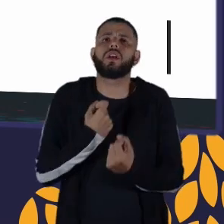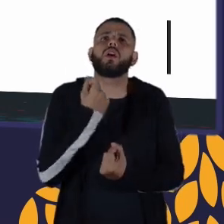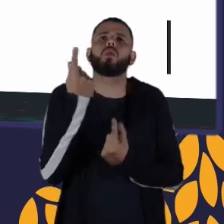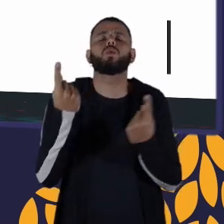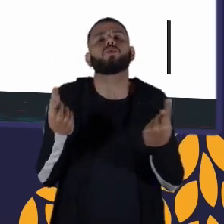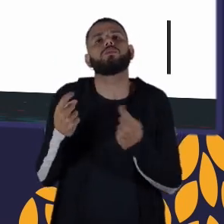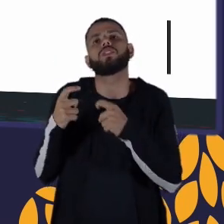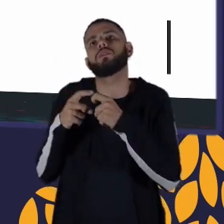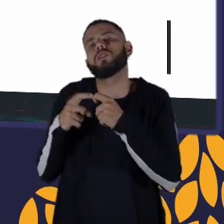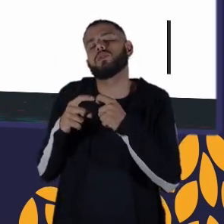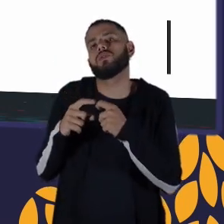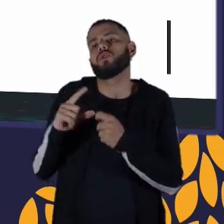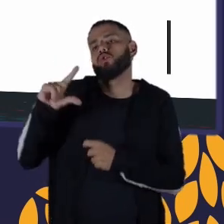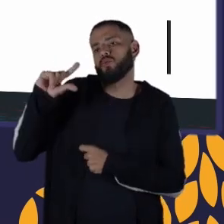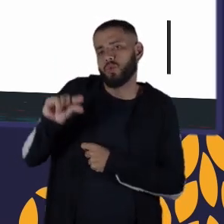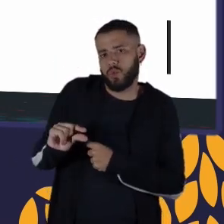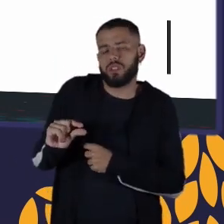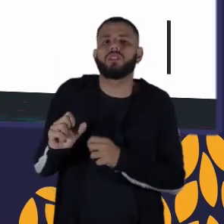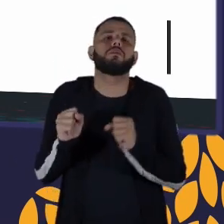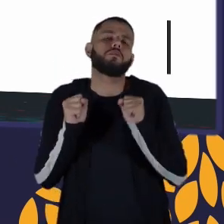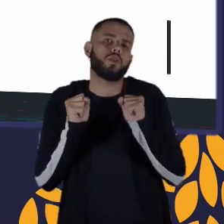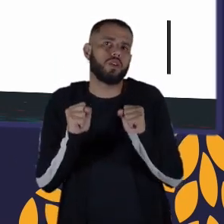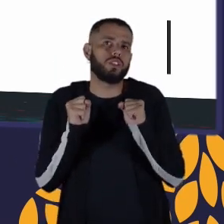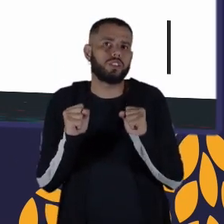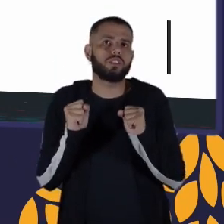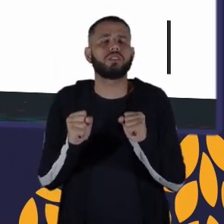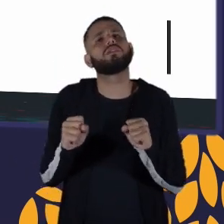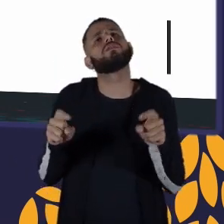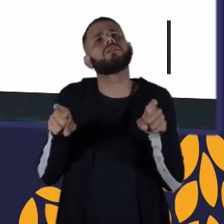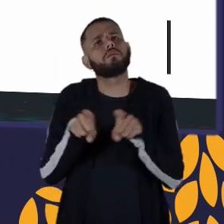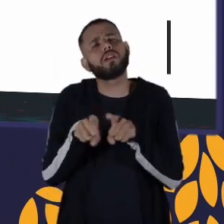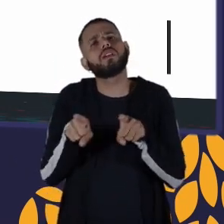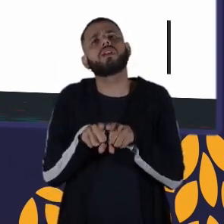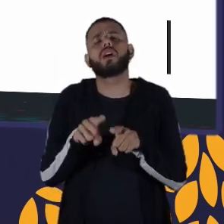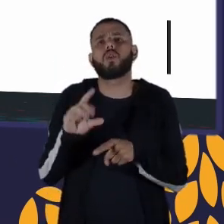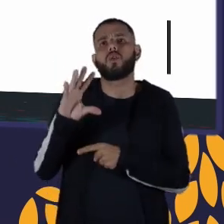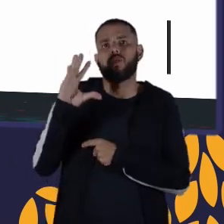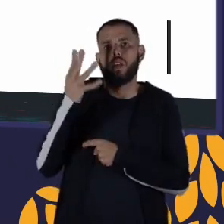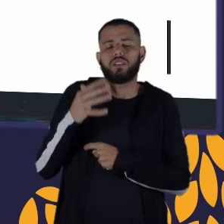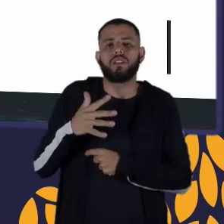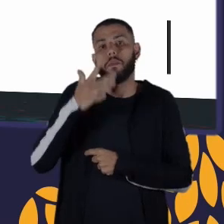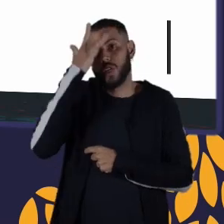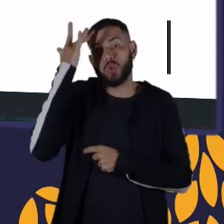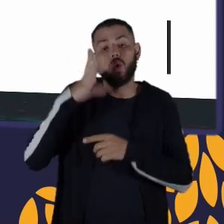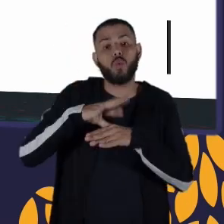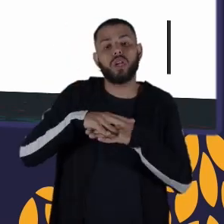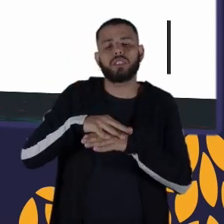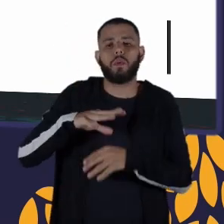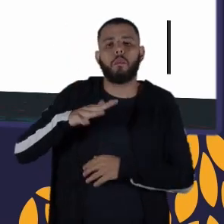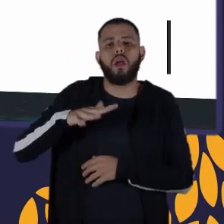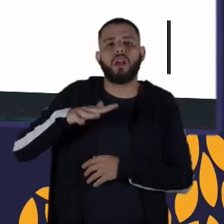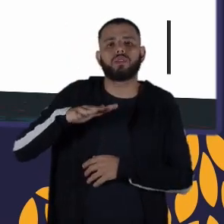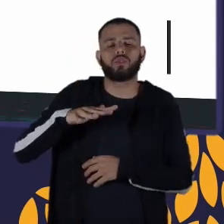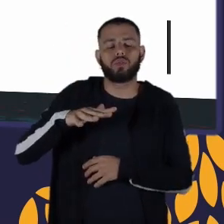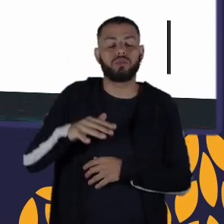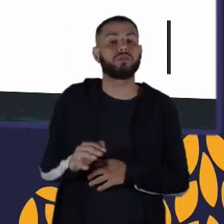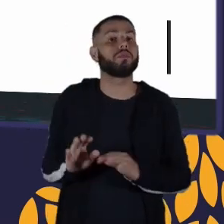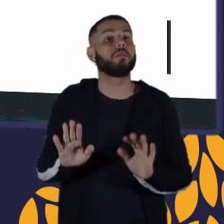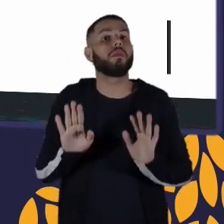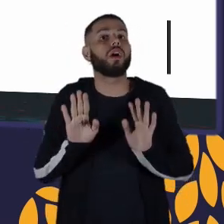podem diminuir a dosagem, também acontece às vezes com Parkinson, mas temos que ter